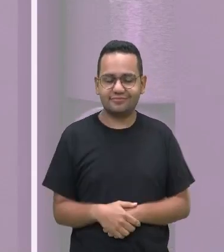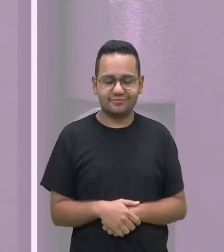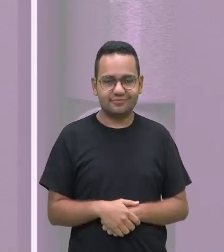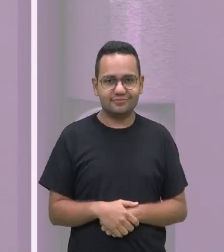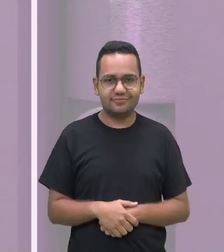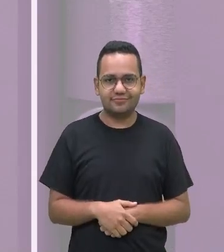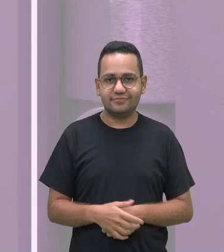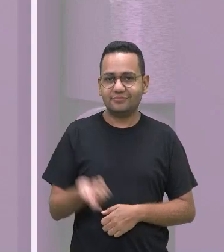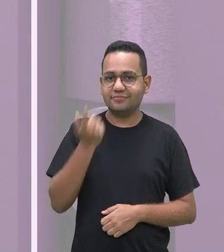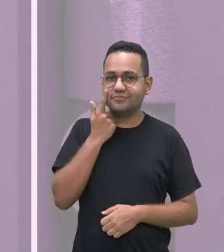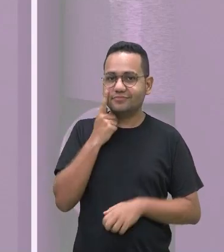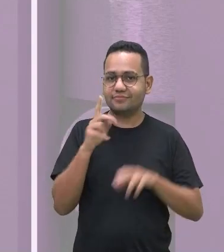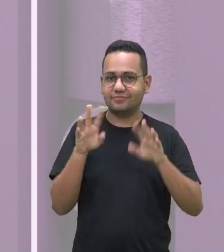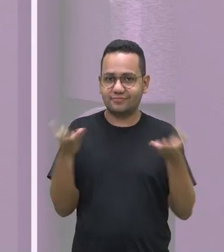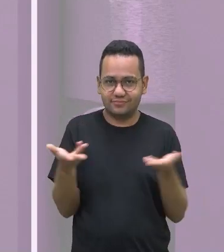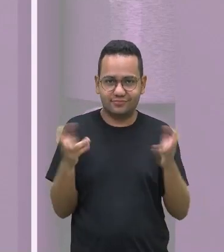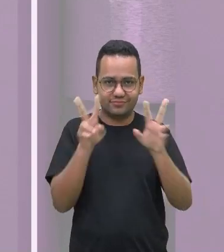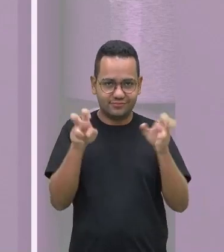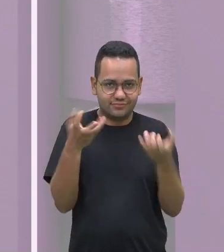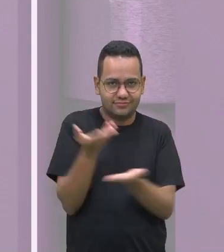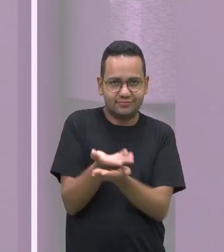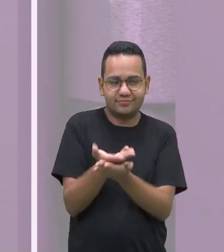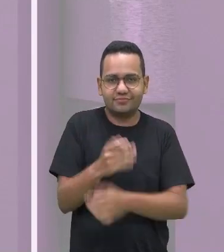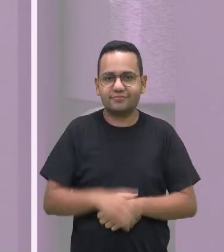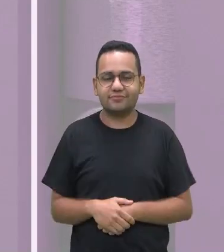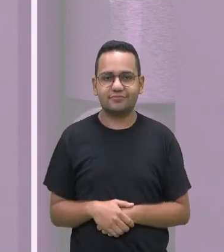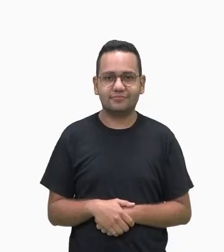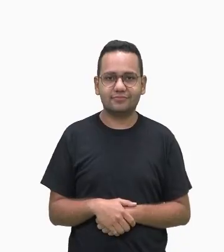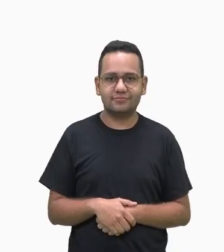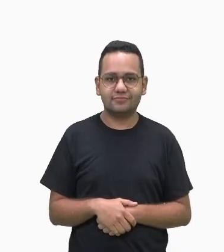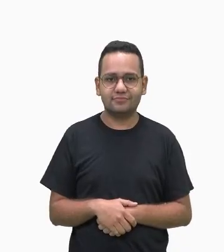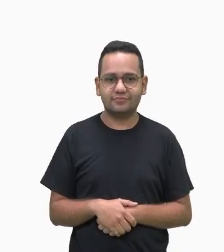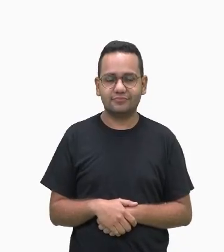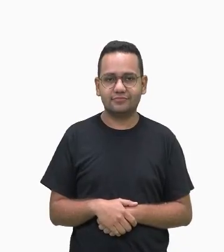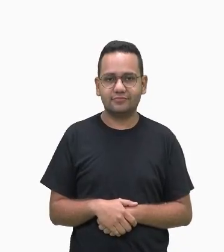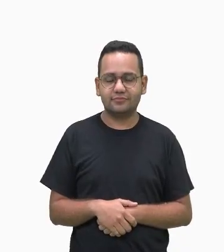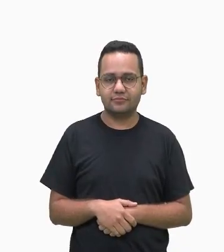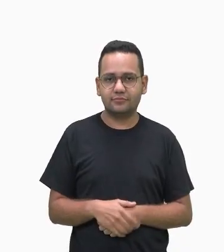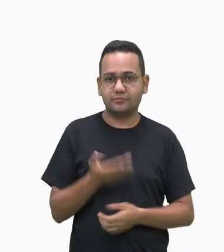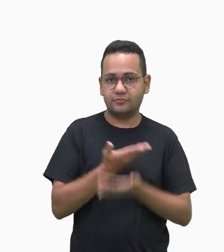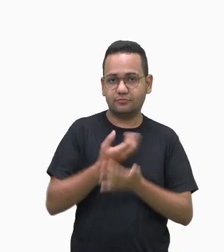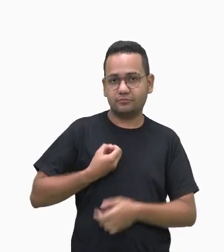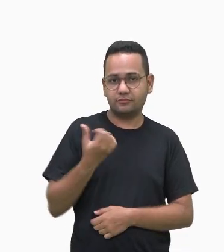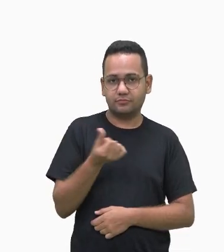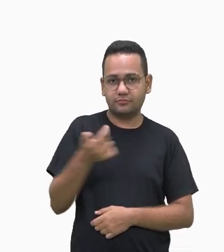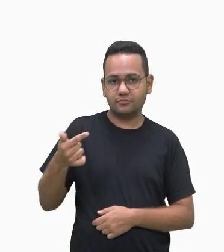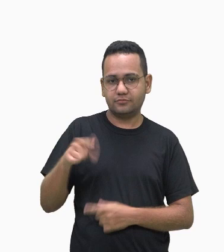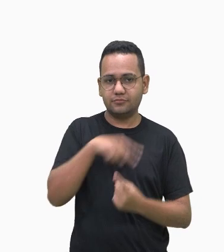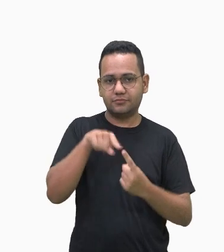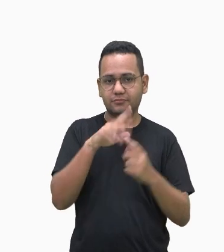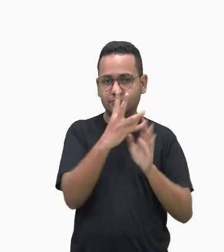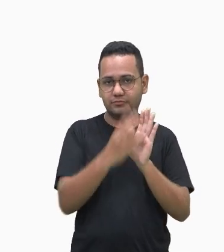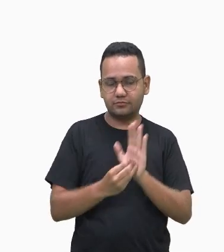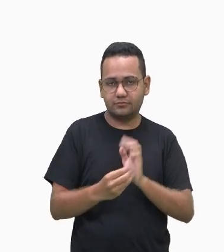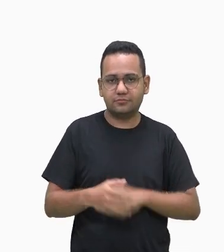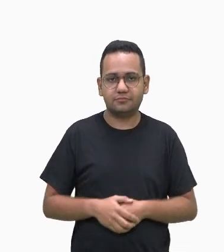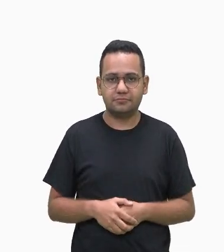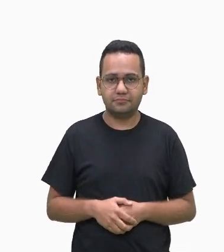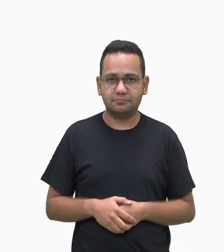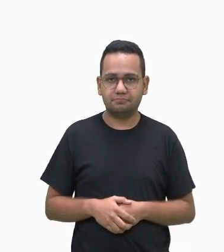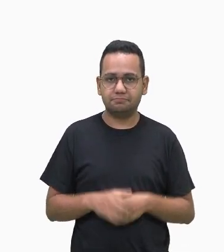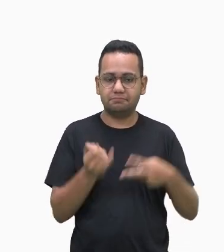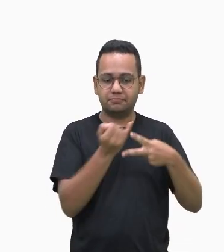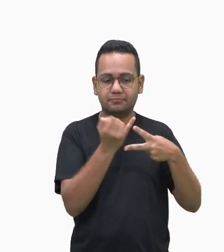vamos juntos ver o que tem planejado para estudarmos, não é? A nossa aula de número 62 tem como objeto de